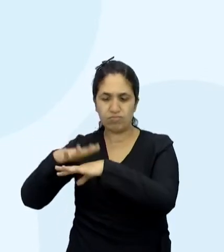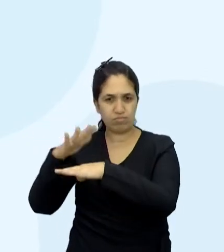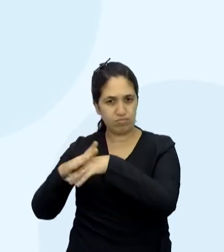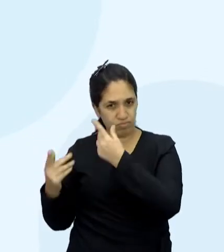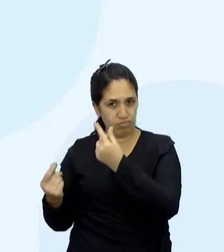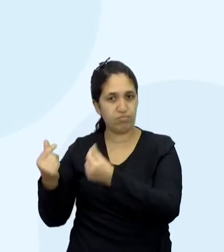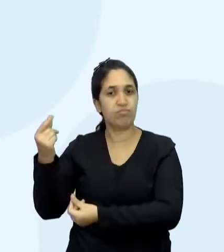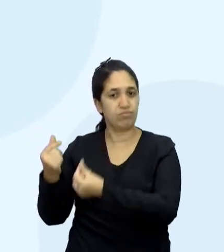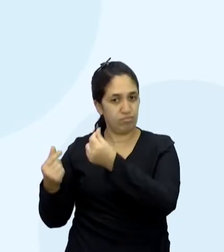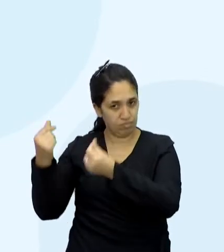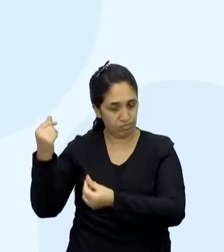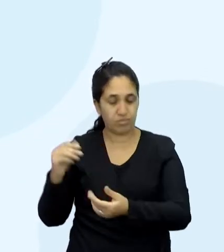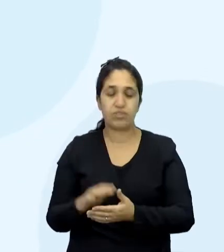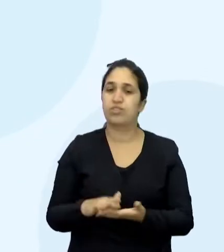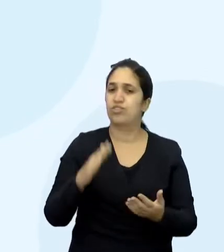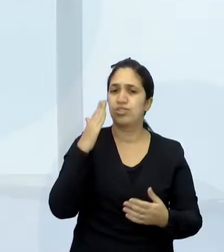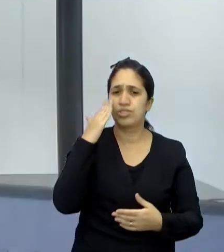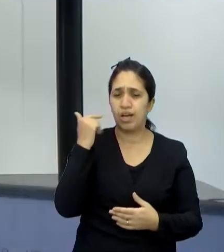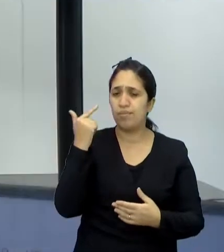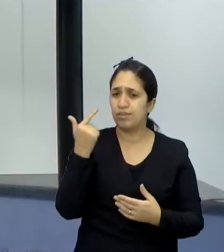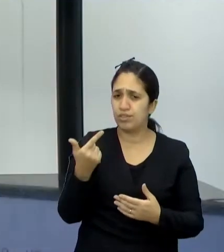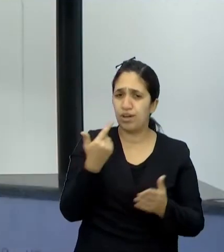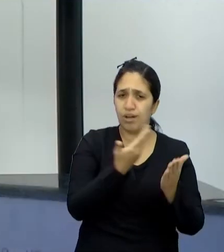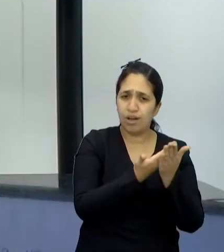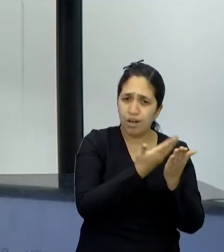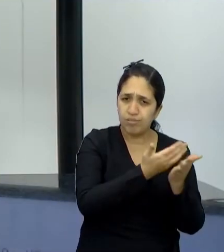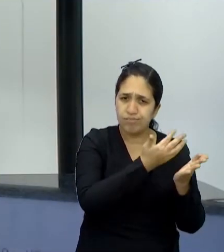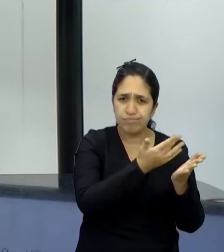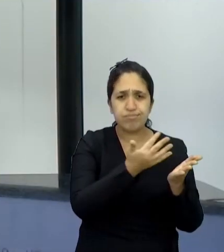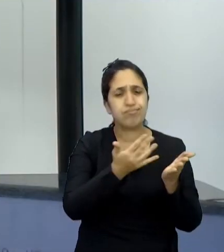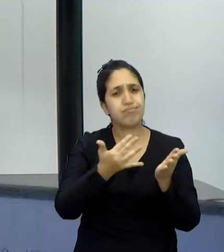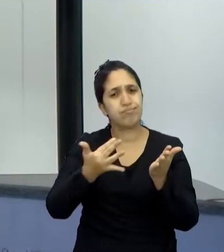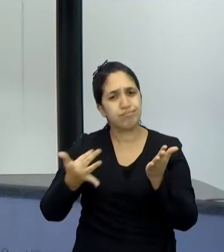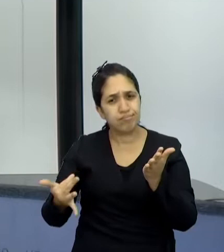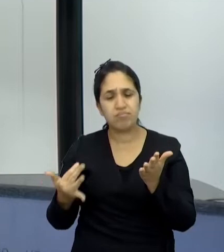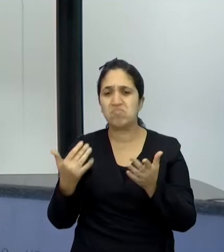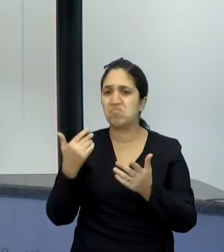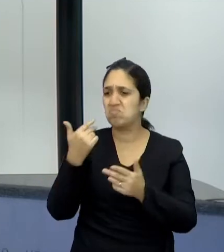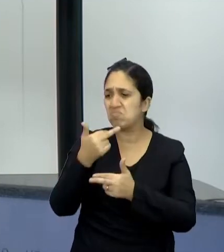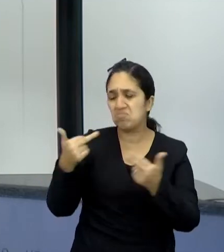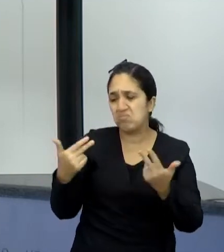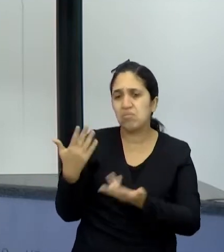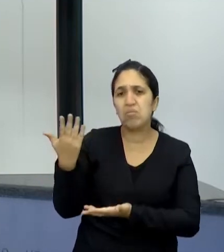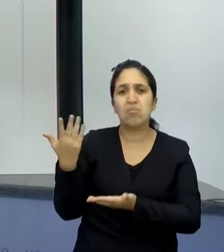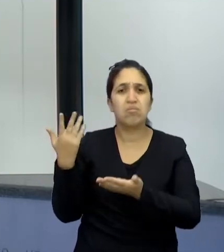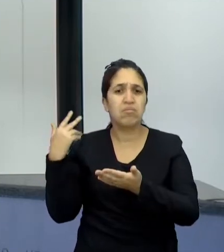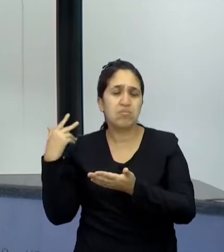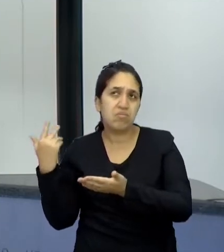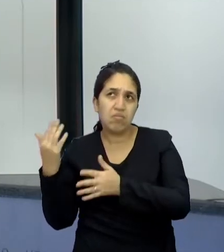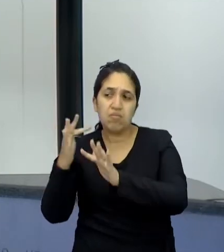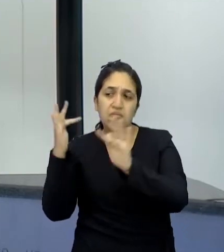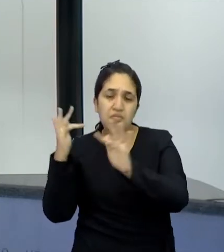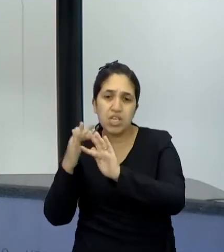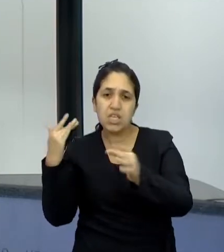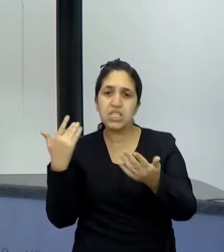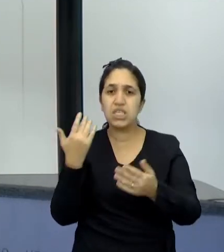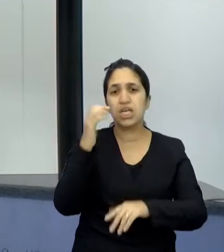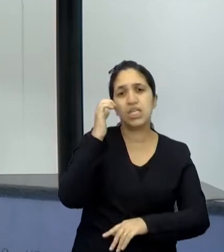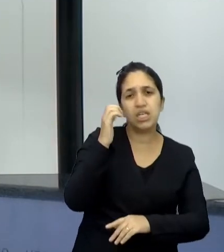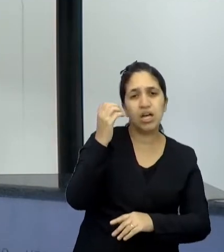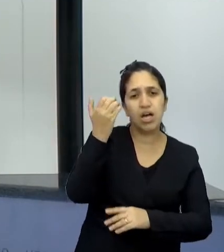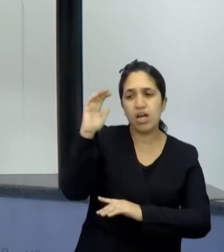financeira. E a gente viu aí ao longo dessas aulas que algumas coisas que acontecem na física, na ciência da